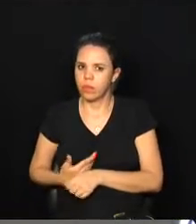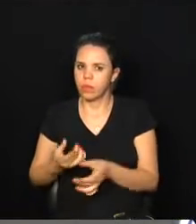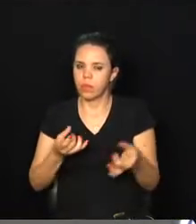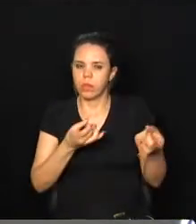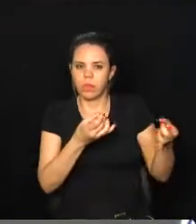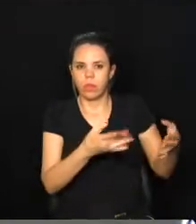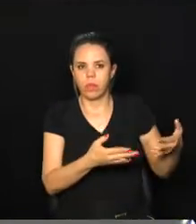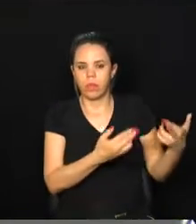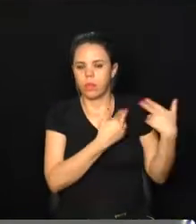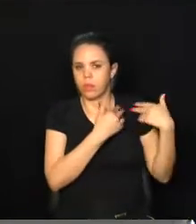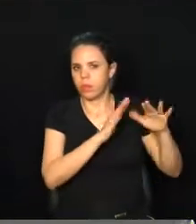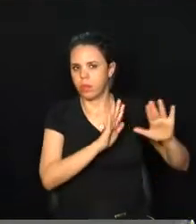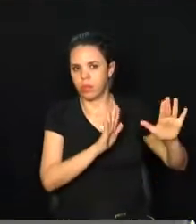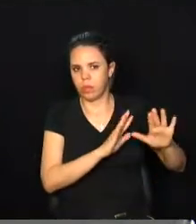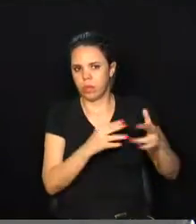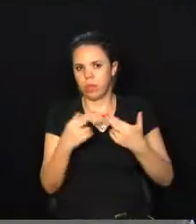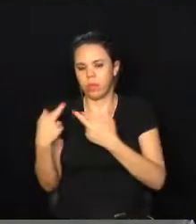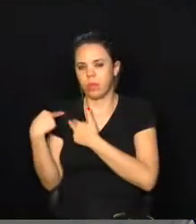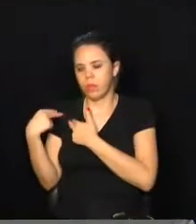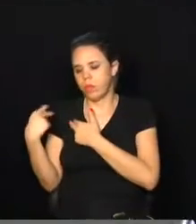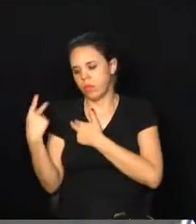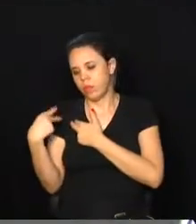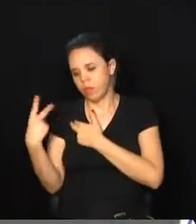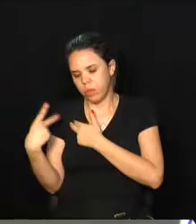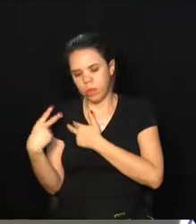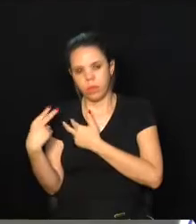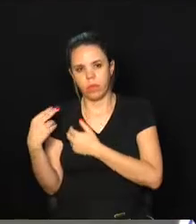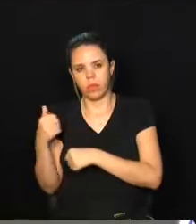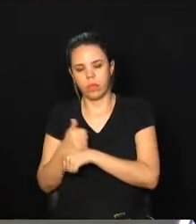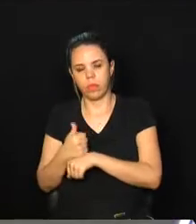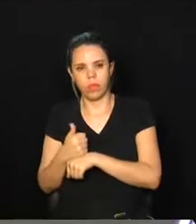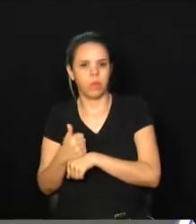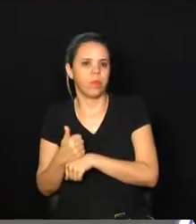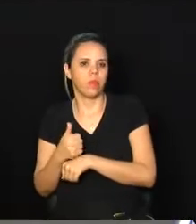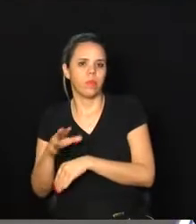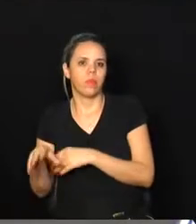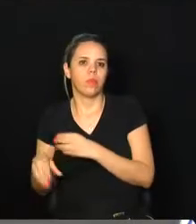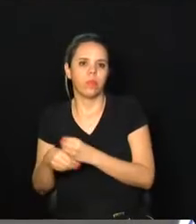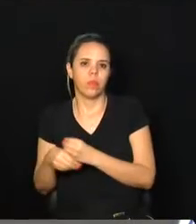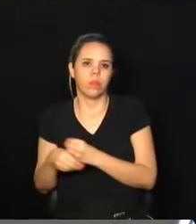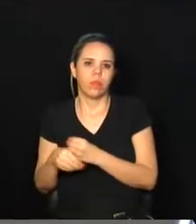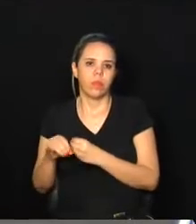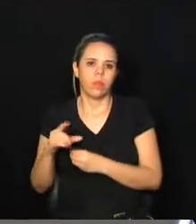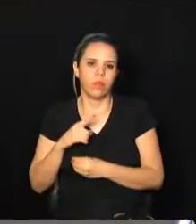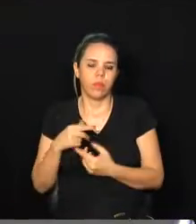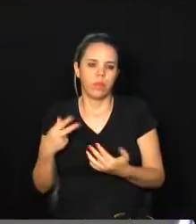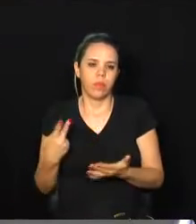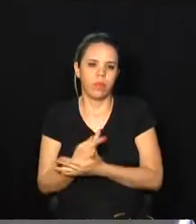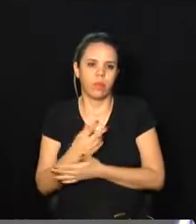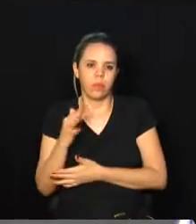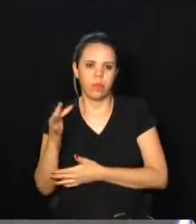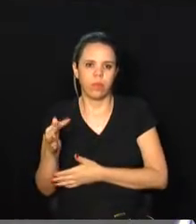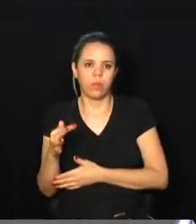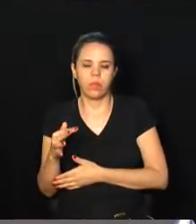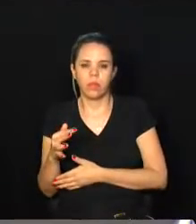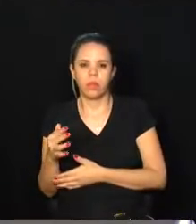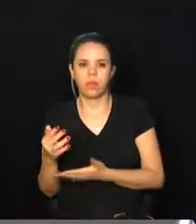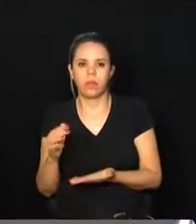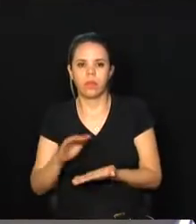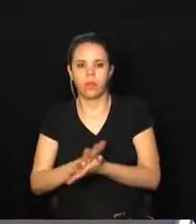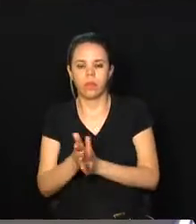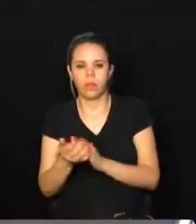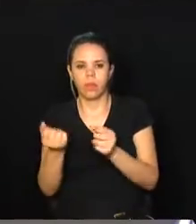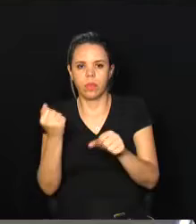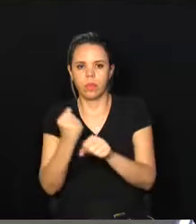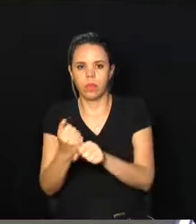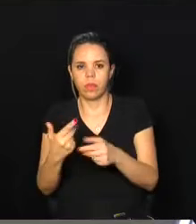qualquer responsabilidade, porque é responsabilidade nossa, né? E aí inclui, se tiver alguma coisa errada lá na frente, demolição,